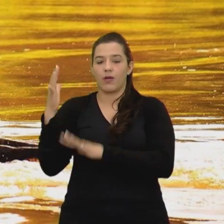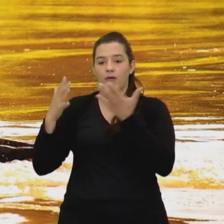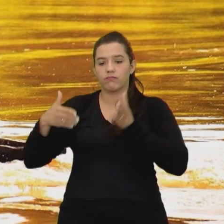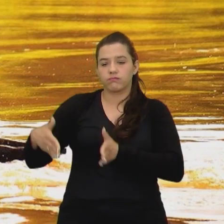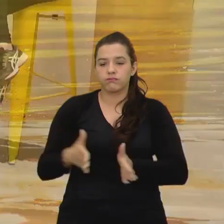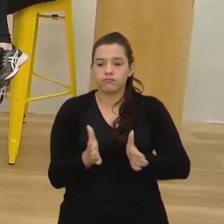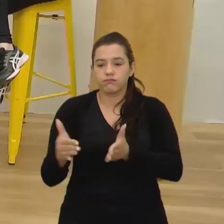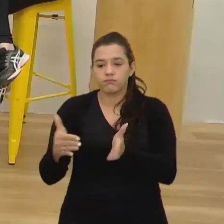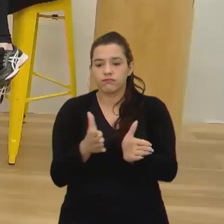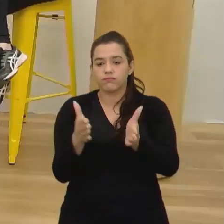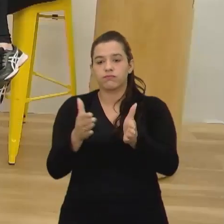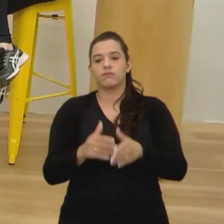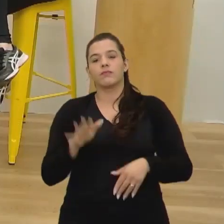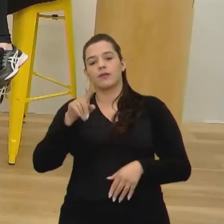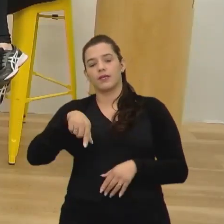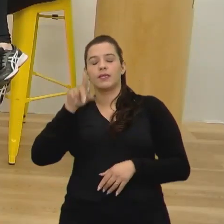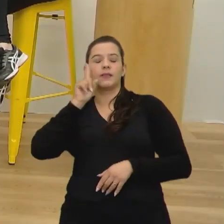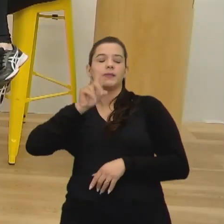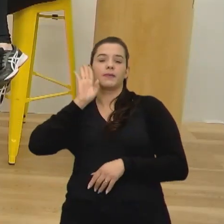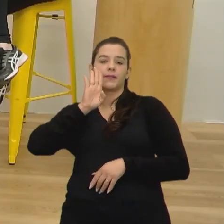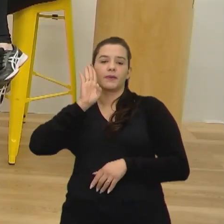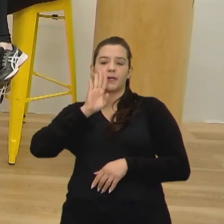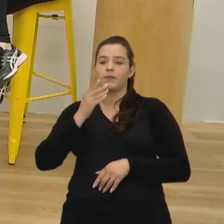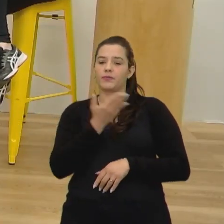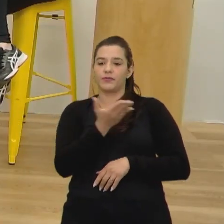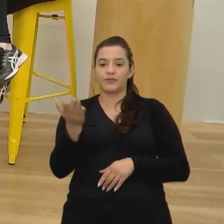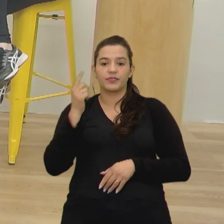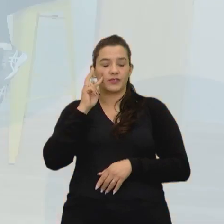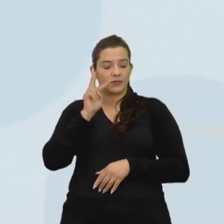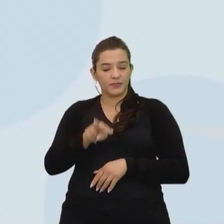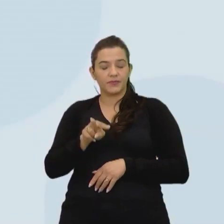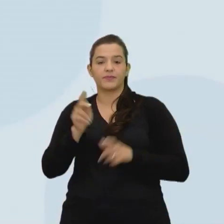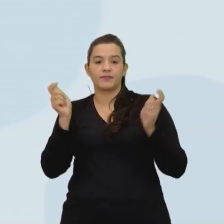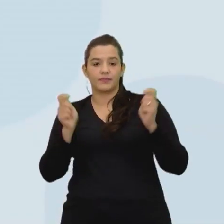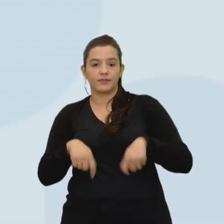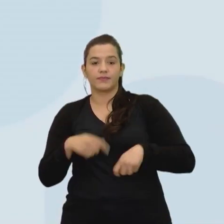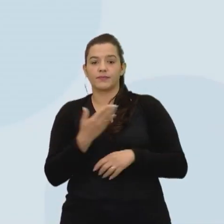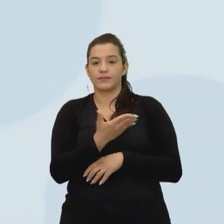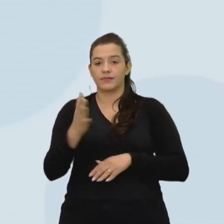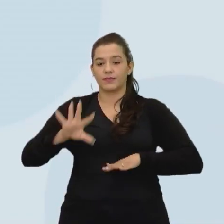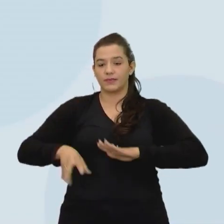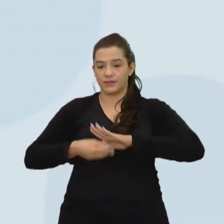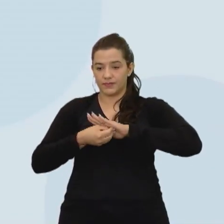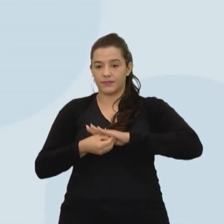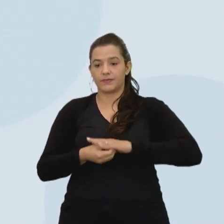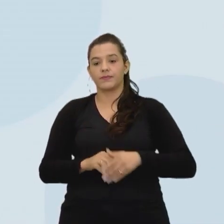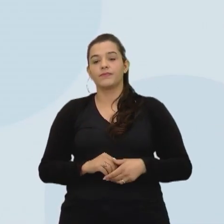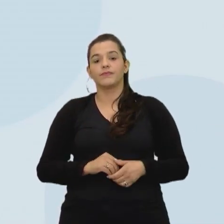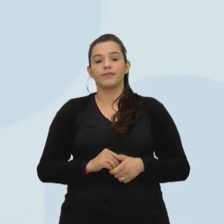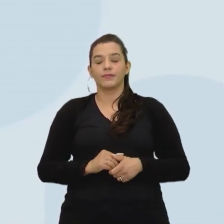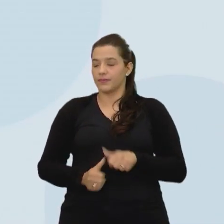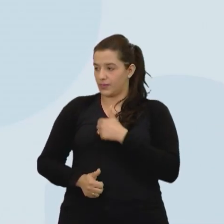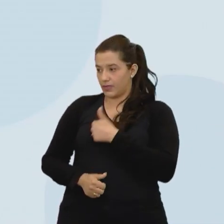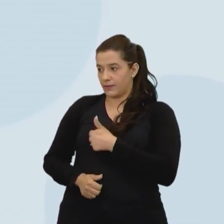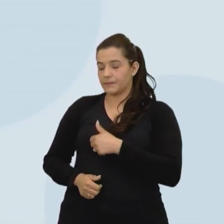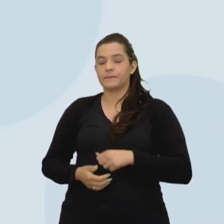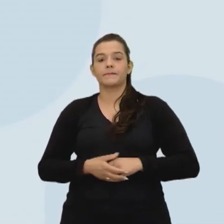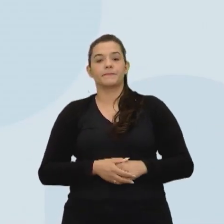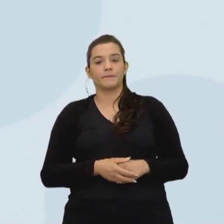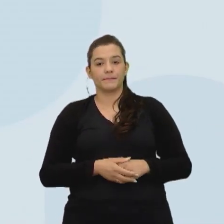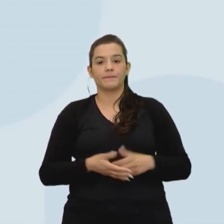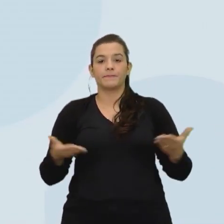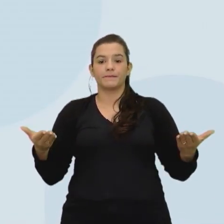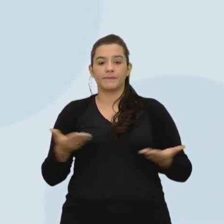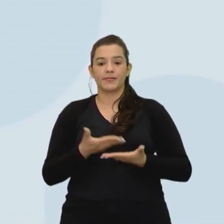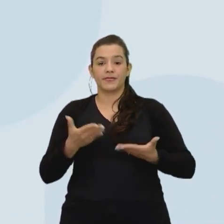Congo aí, que a gente citou. Muito legal esse vídeo aí. É bom assistir que vai ter um conhecimento maior. Certo, Ju? Bora? Agora